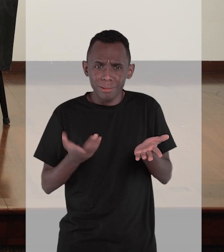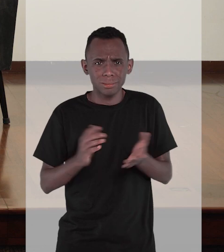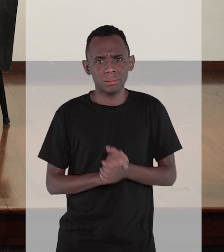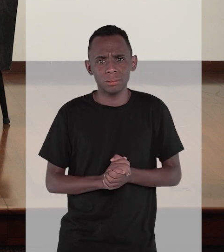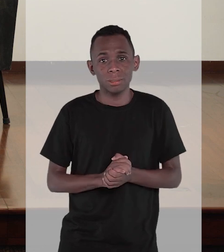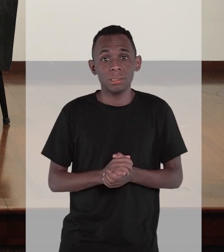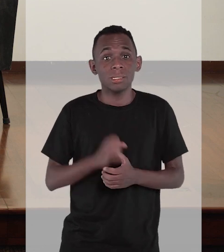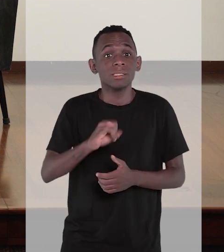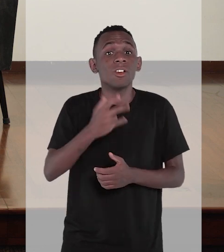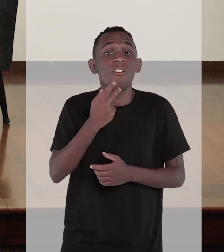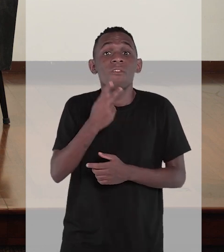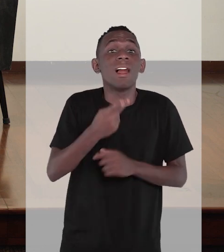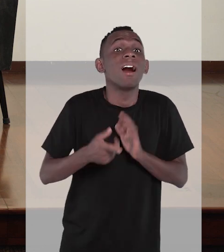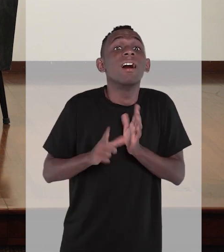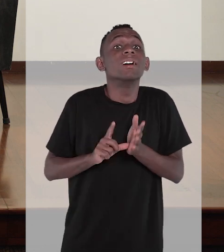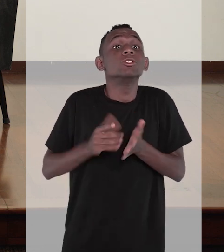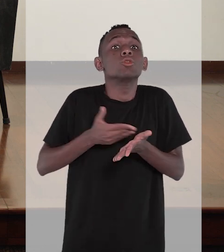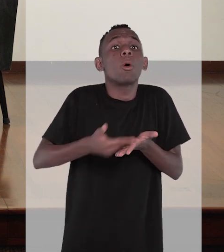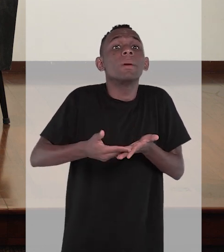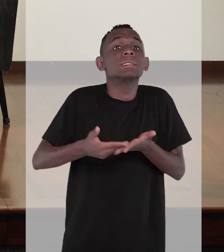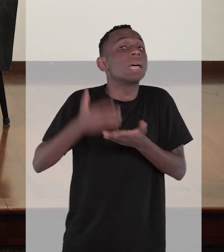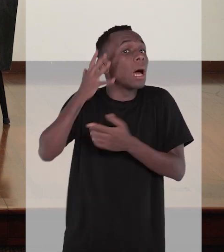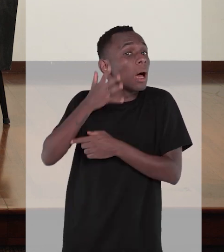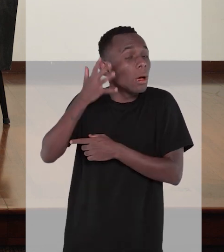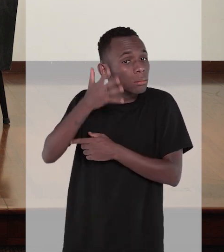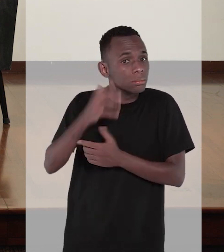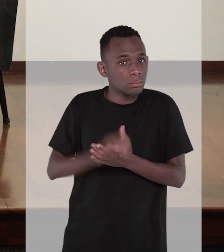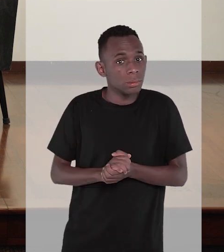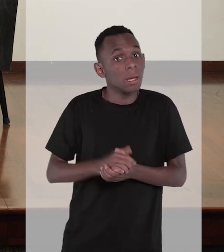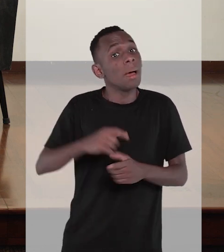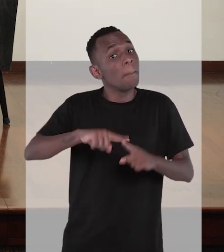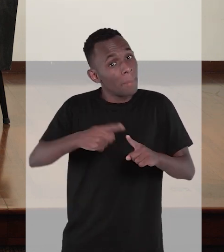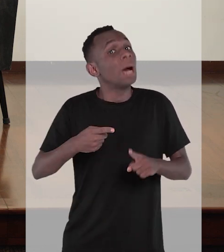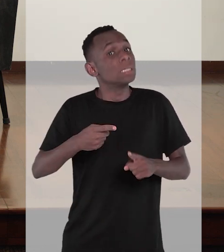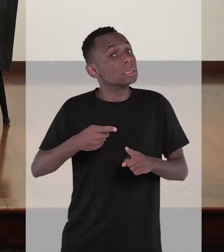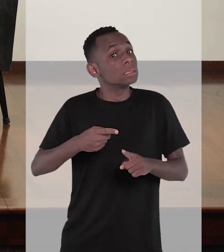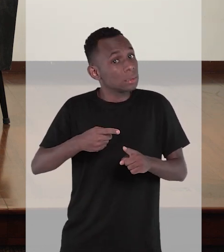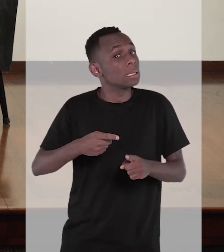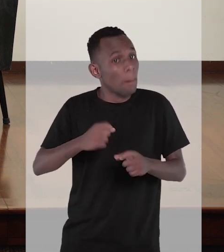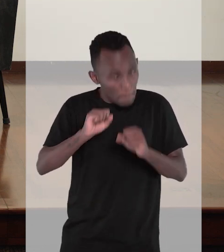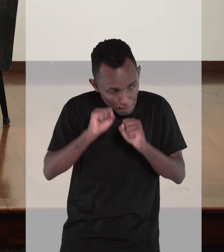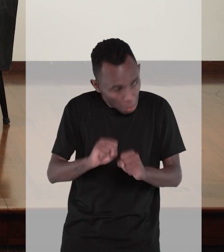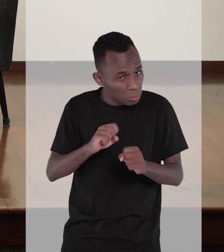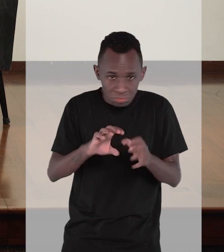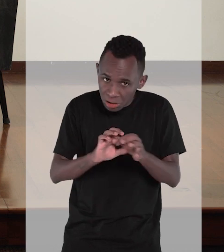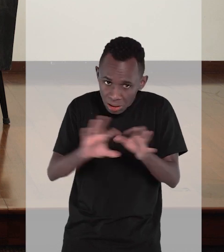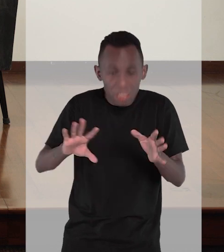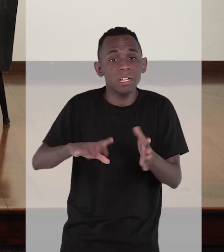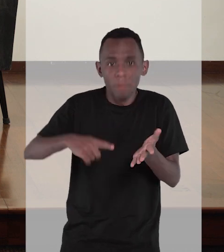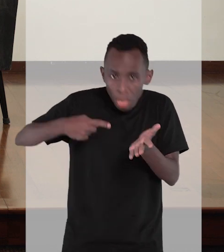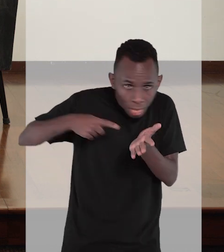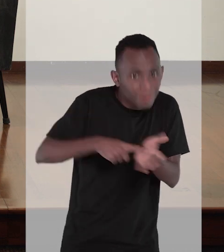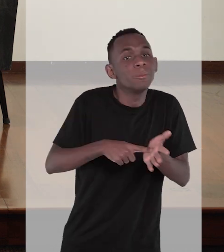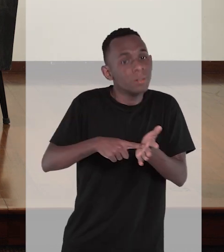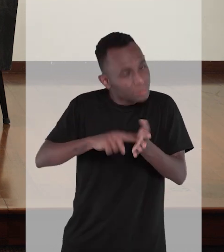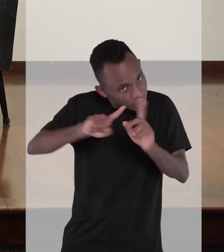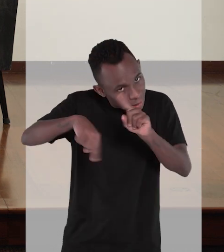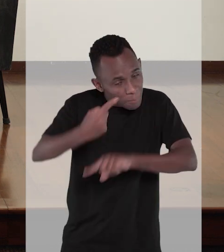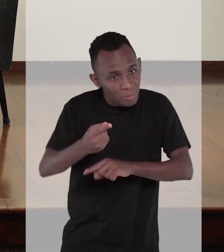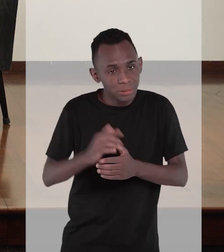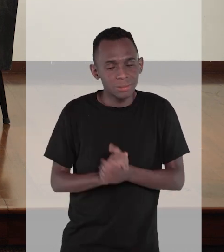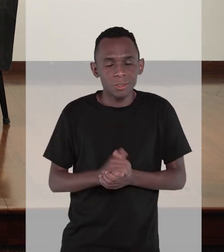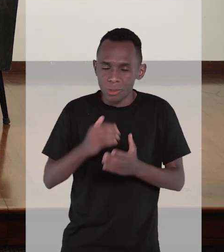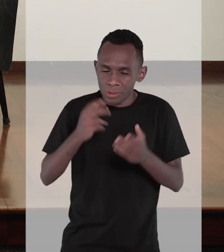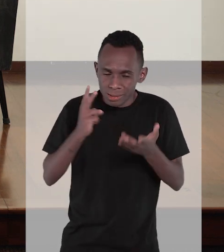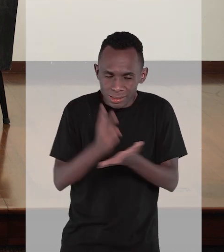aquela coisa para viagem. Eu falei, mas se eu falar antes? Ele falou, você pode falar antes, mas eles podem te processar assim mesmo. Então, depois, né? Desde